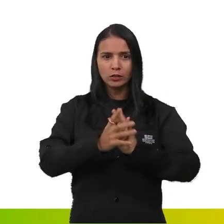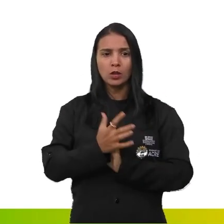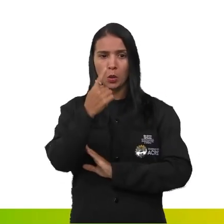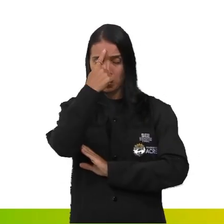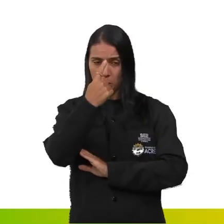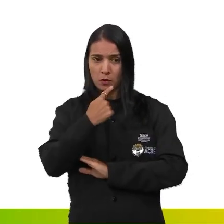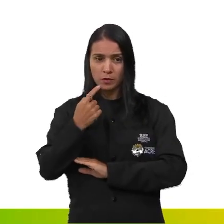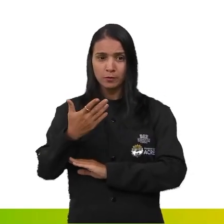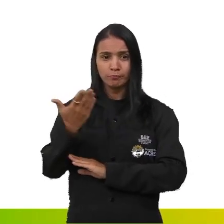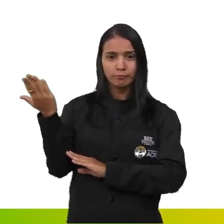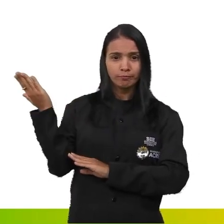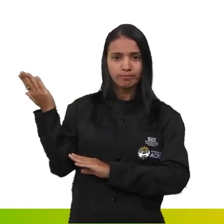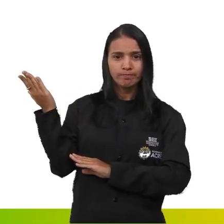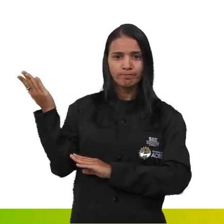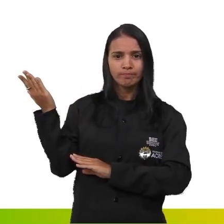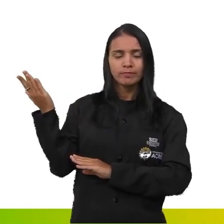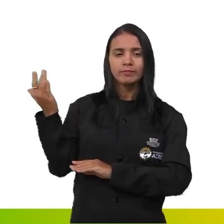imagem,